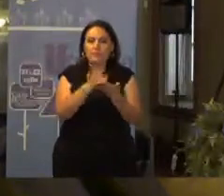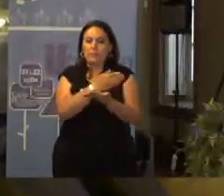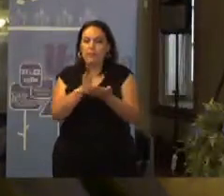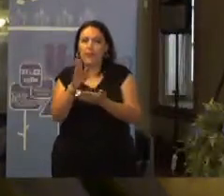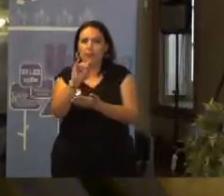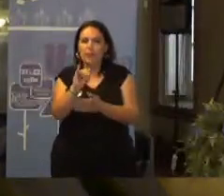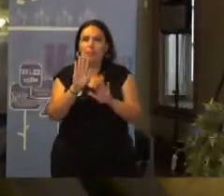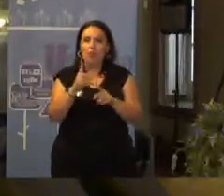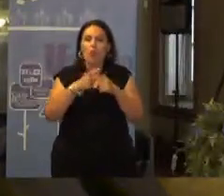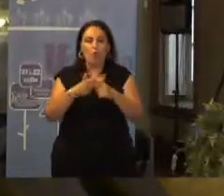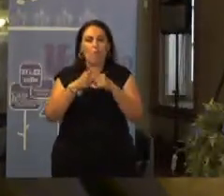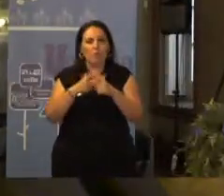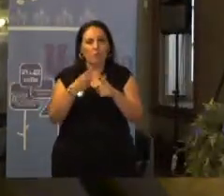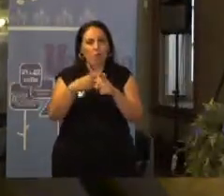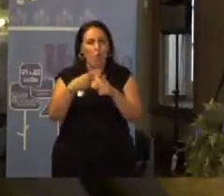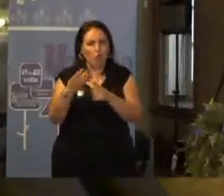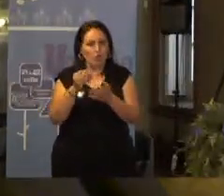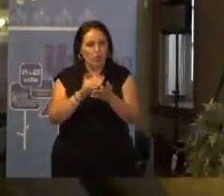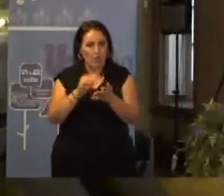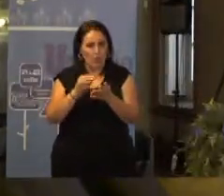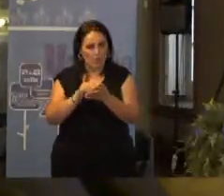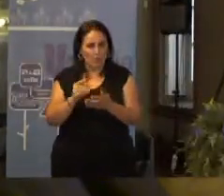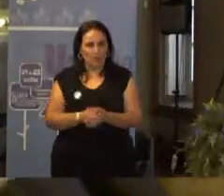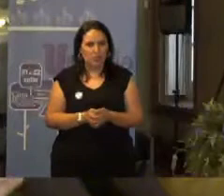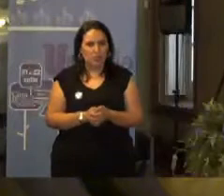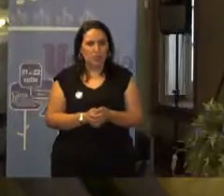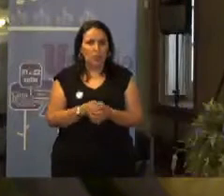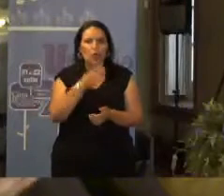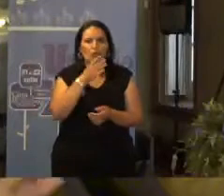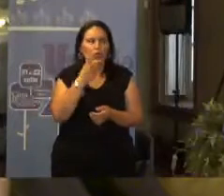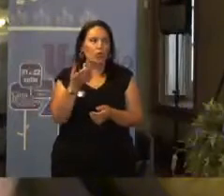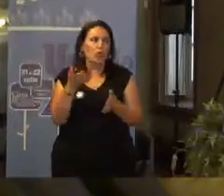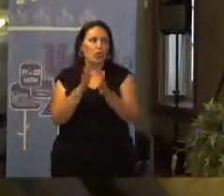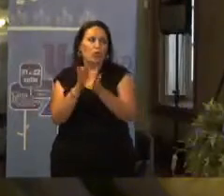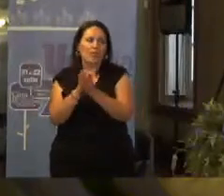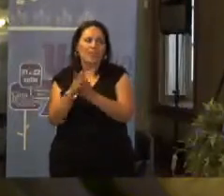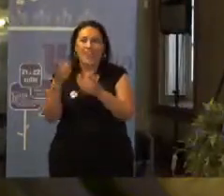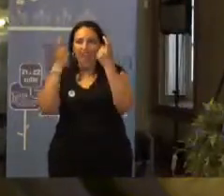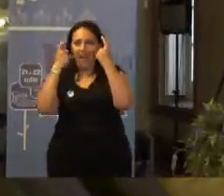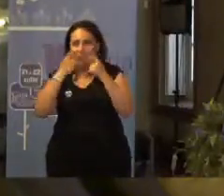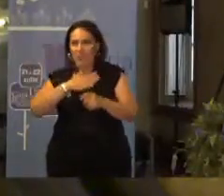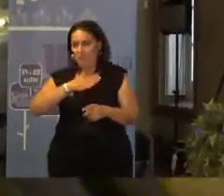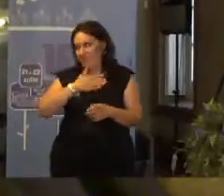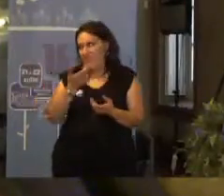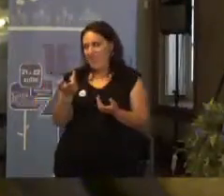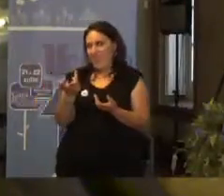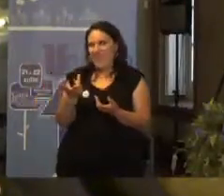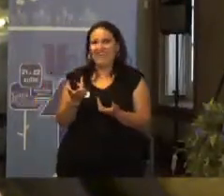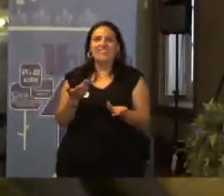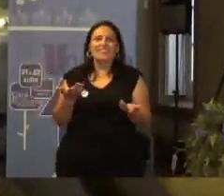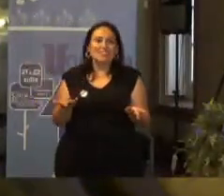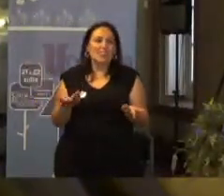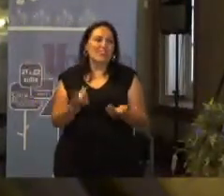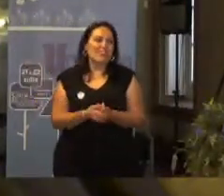prácticamente todo o que dixo María Xosé Porteiro. Por outra parte foi alumna miña, entón, pois, a ver, é algo que